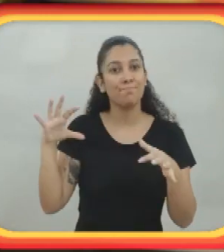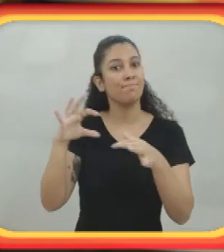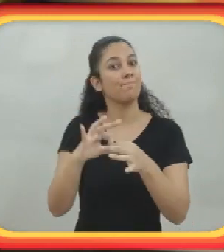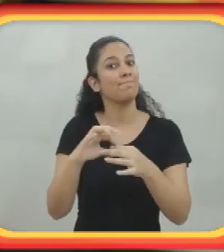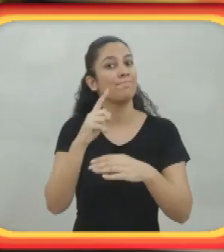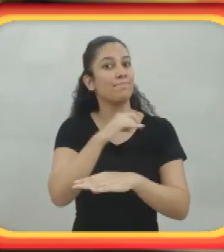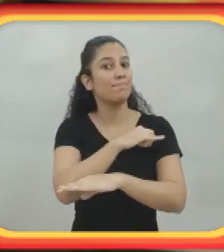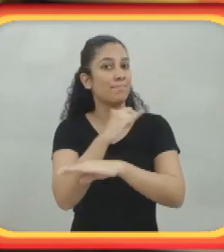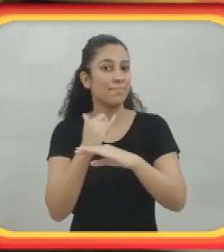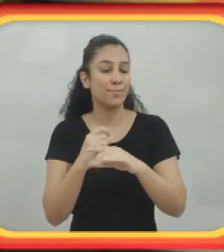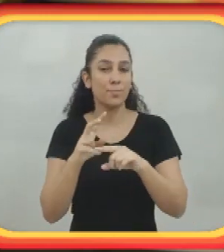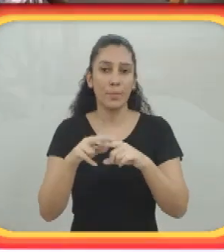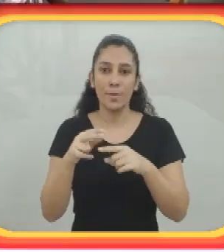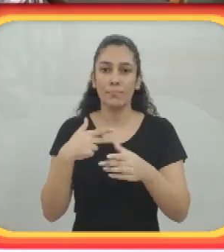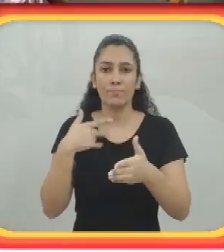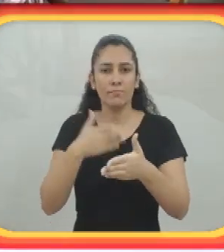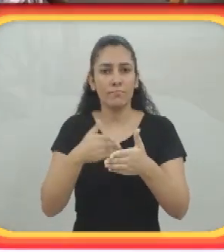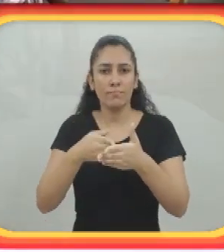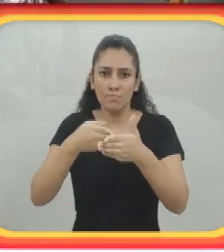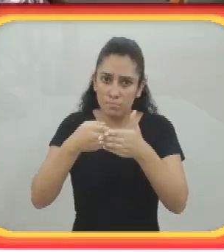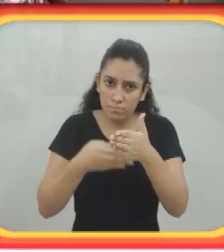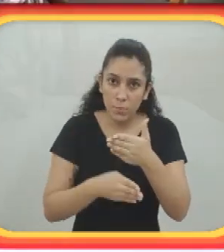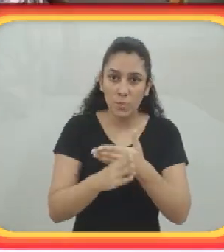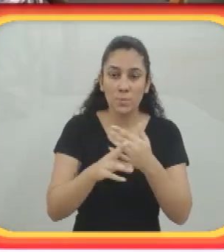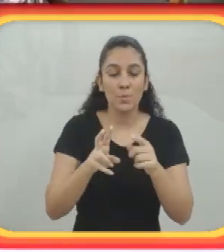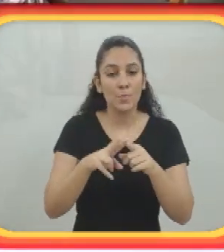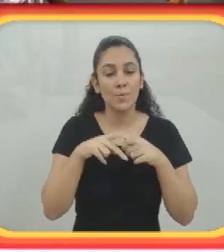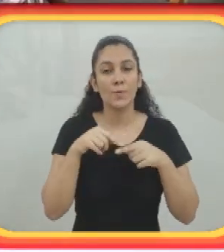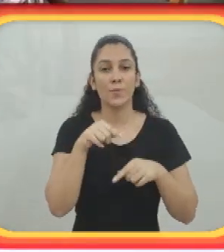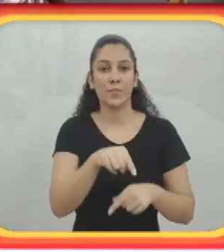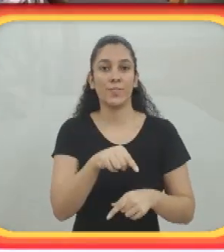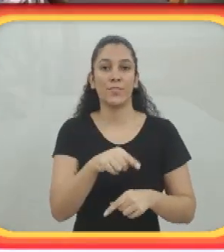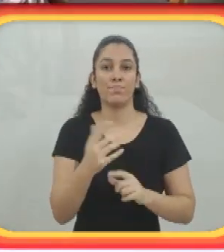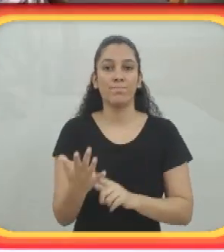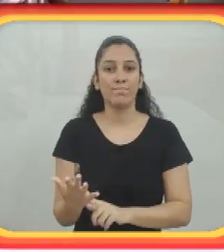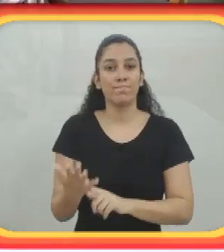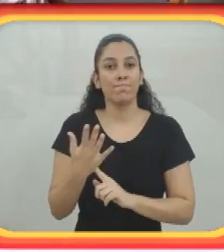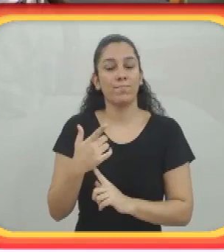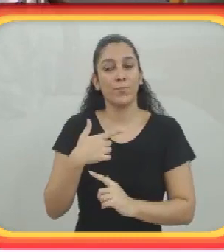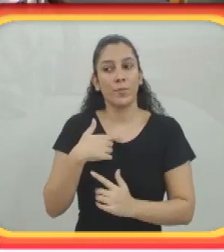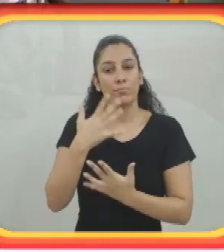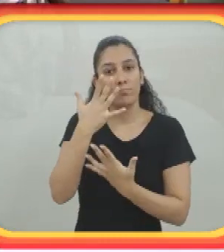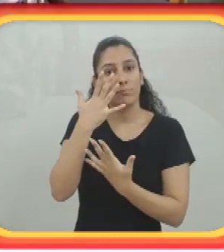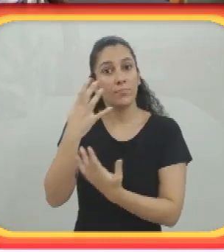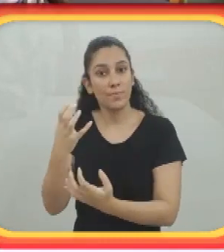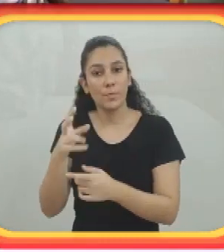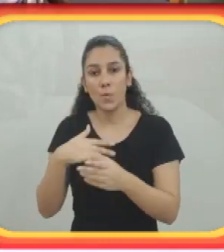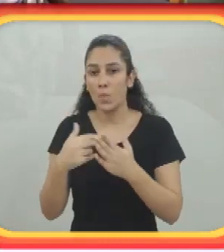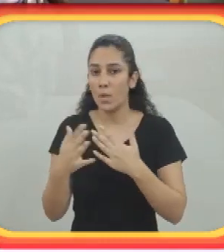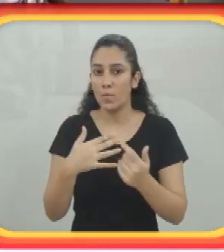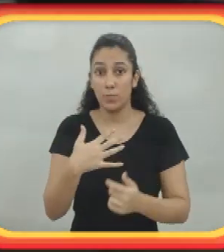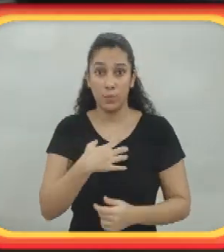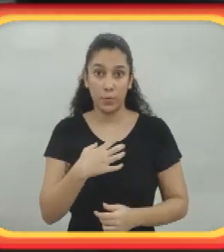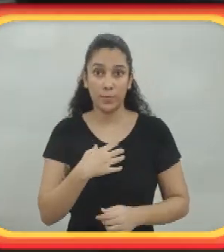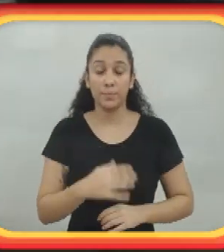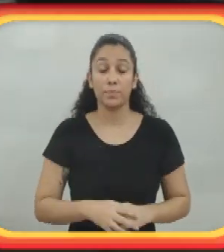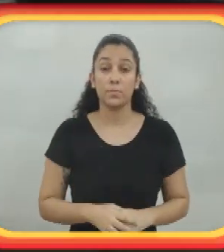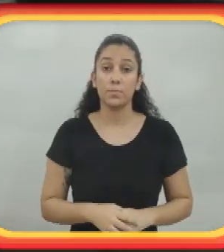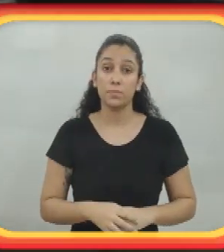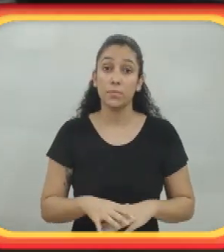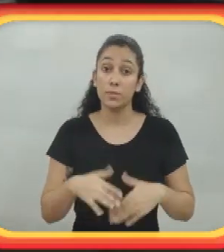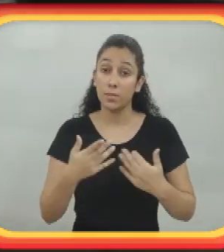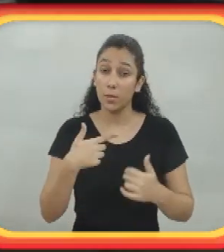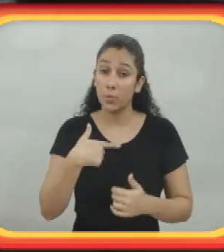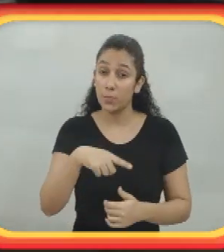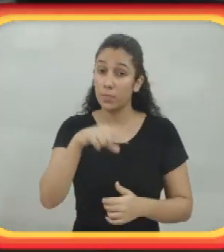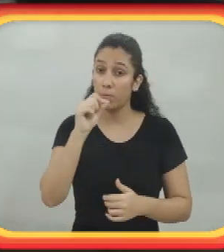que essa história da baleia, né, esse romper de barreiras,